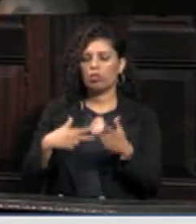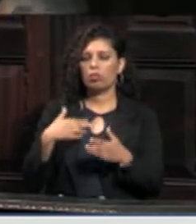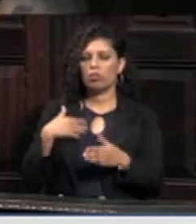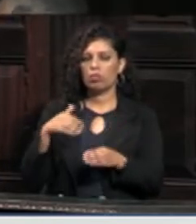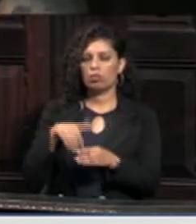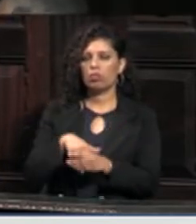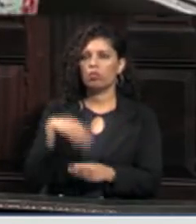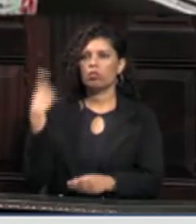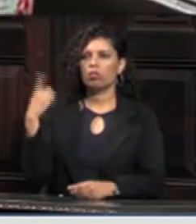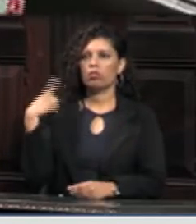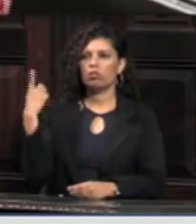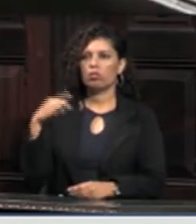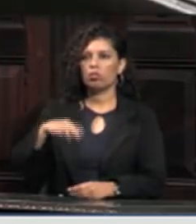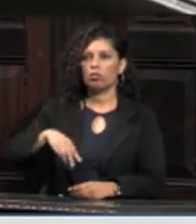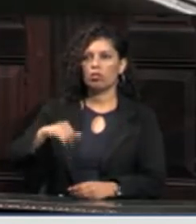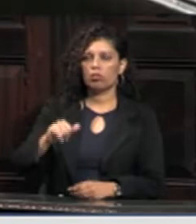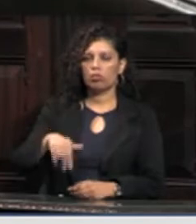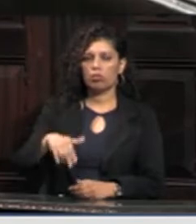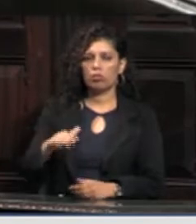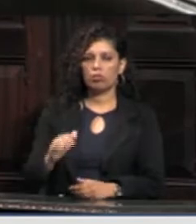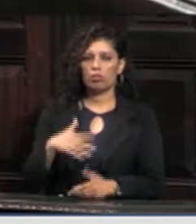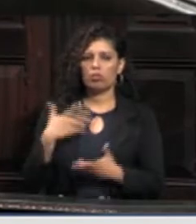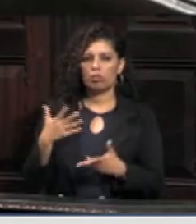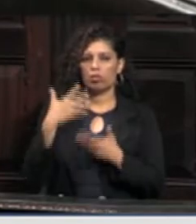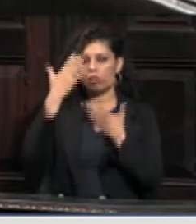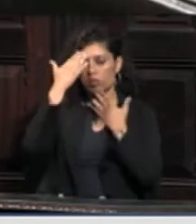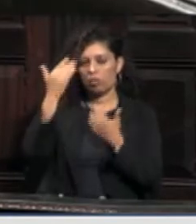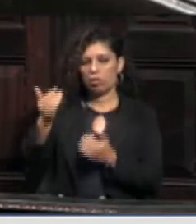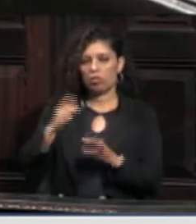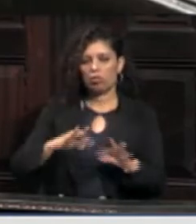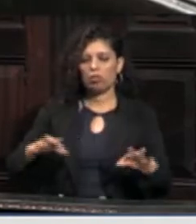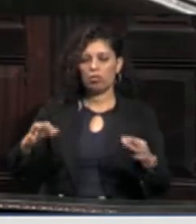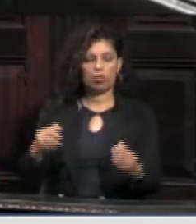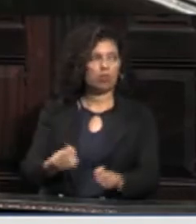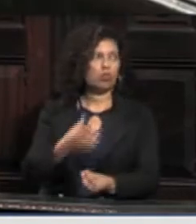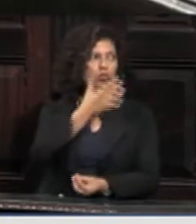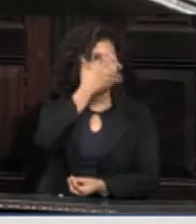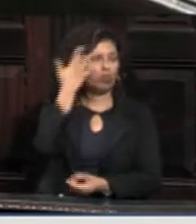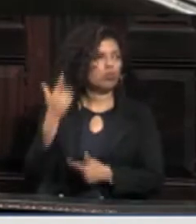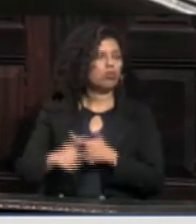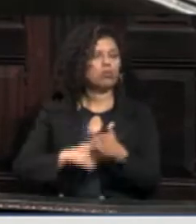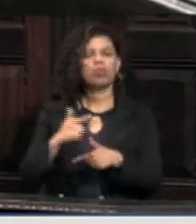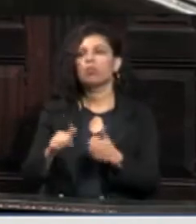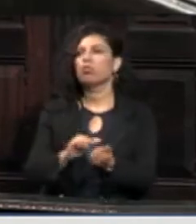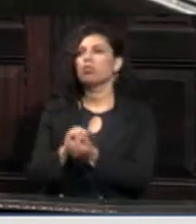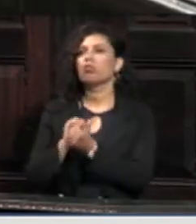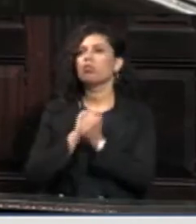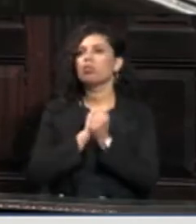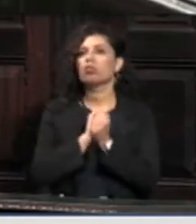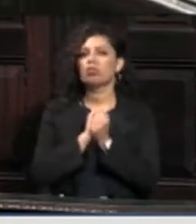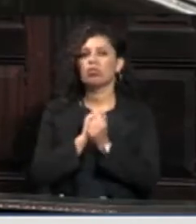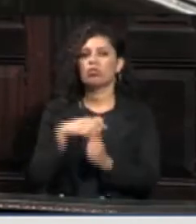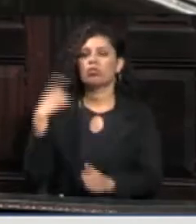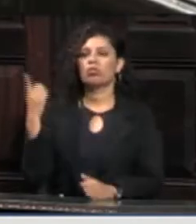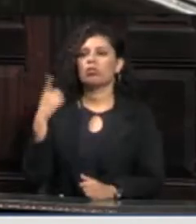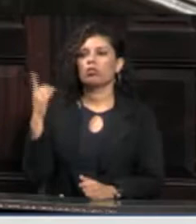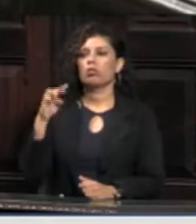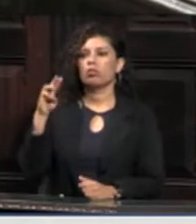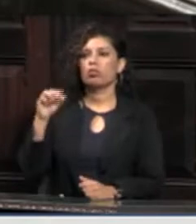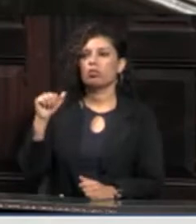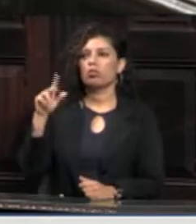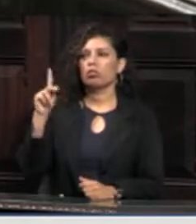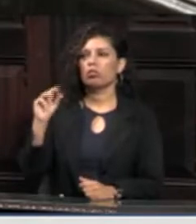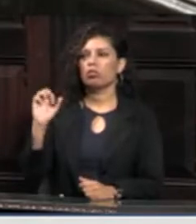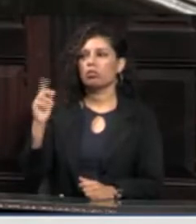deputado Carlos Mink. Senhor presidente, queria agradecer a todos os envolvidos, tanto ao deputado Valdec, fez